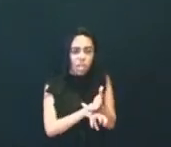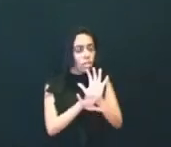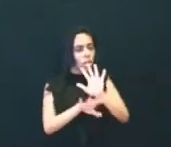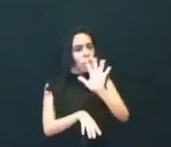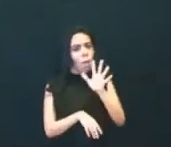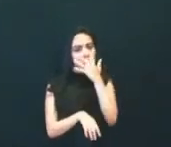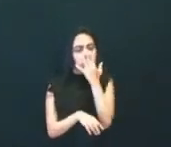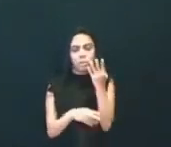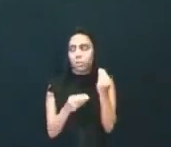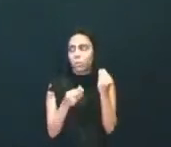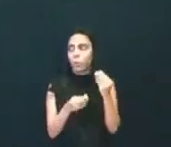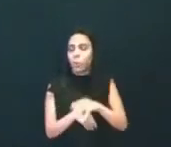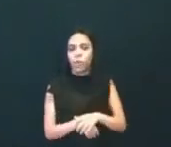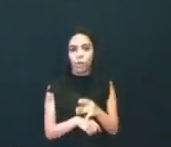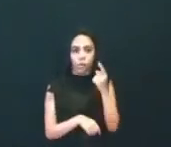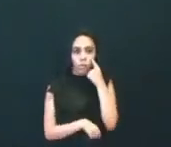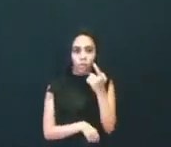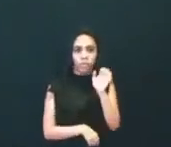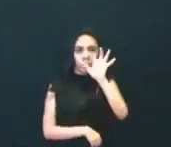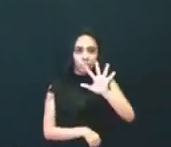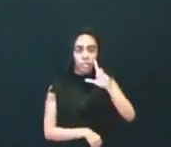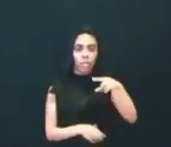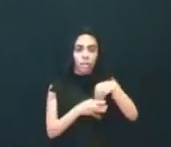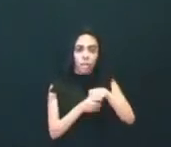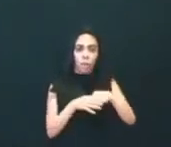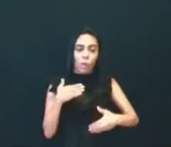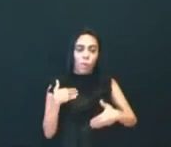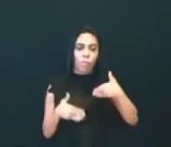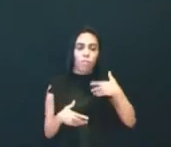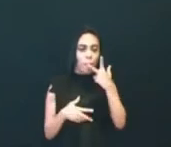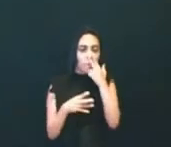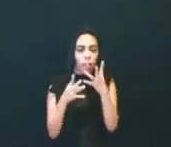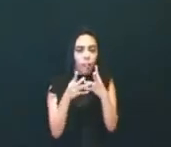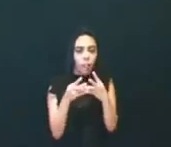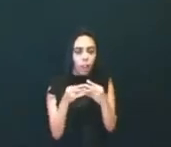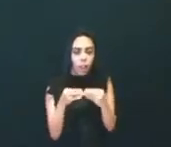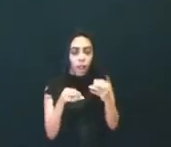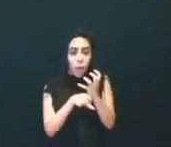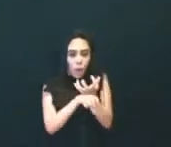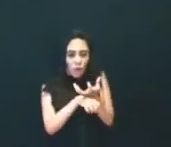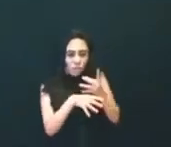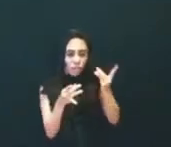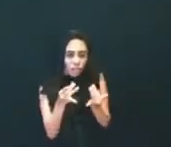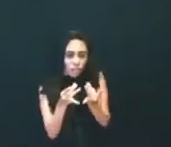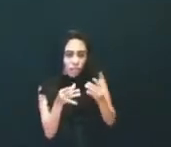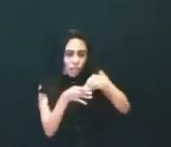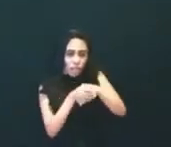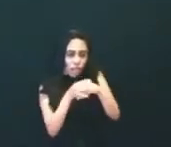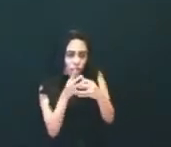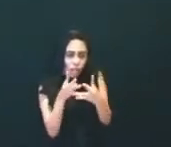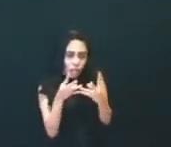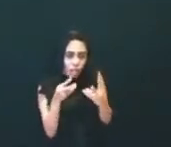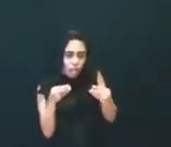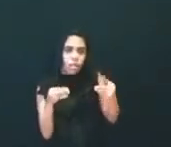órgão fluido, é um órgão que existe no nosso corpo, diluído dentro dos nossos ossos. Cada osso do